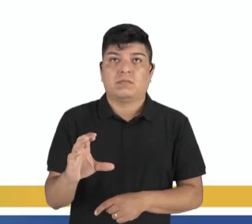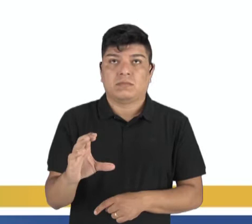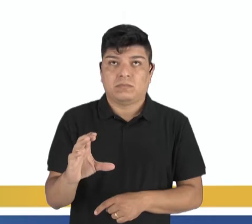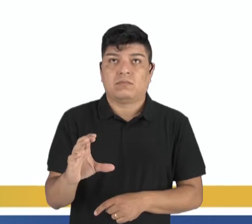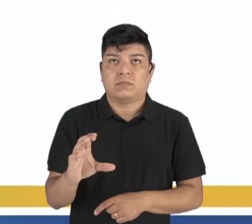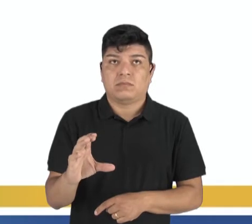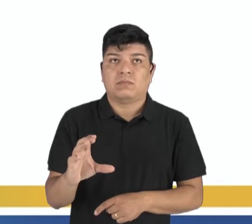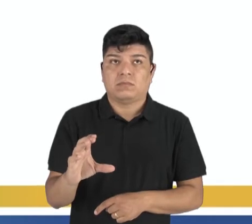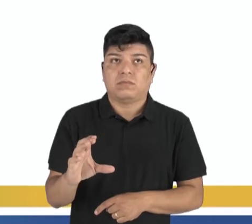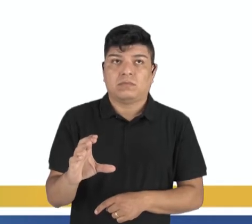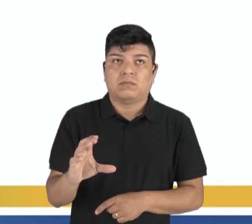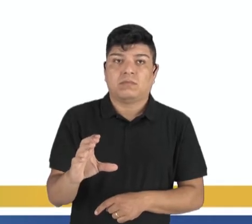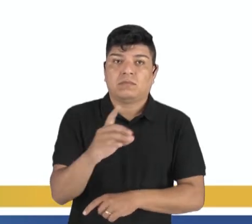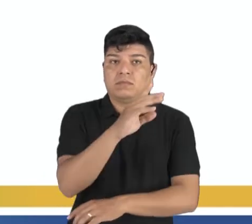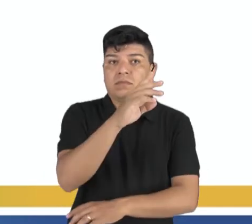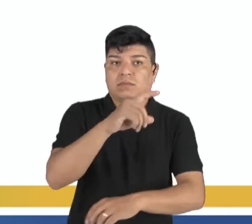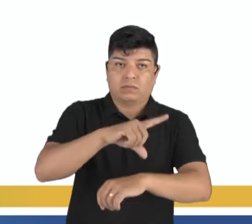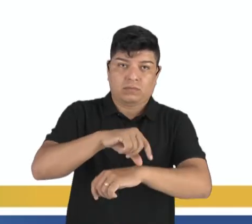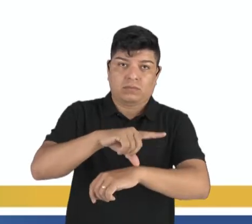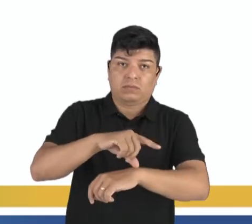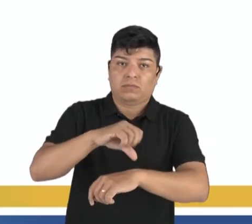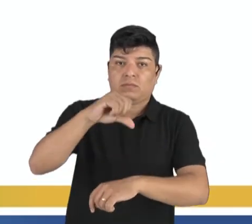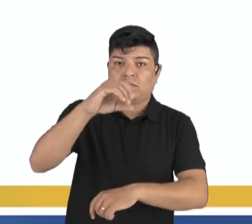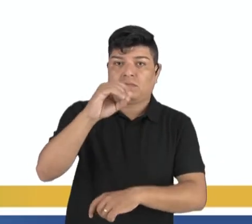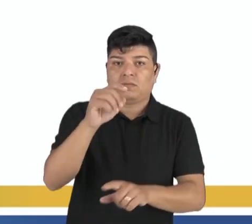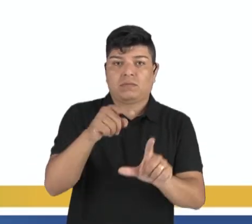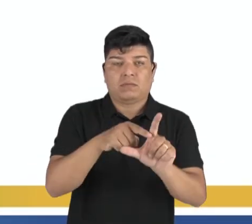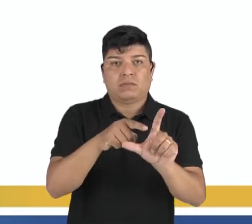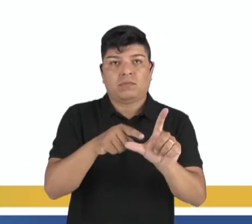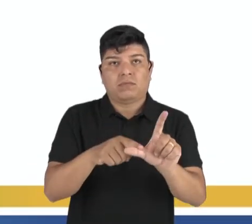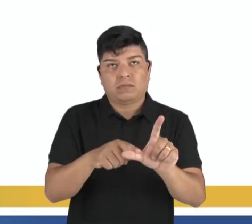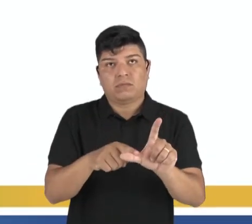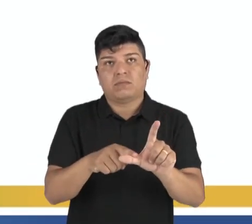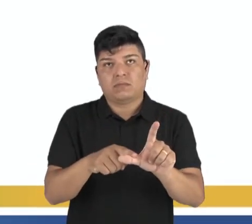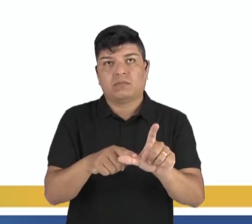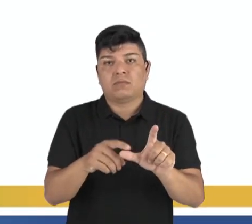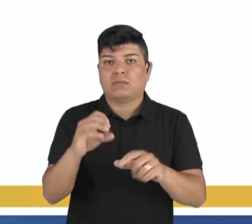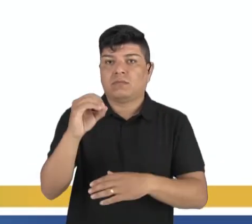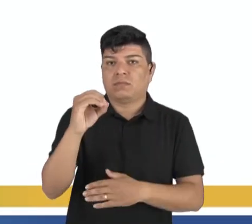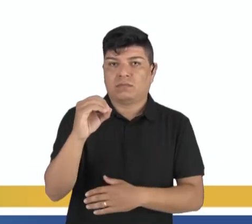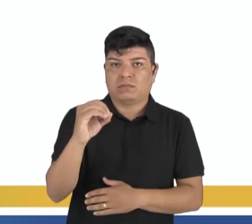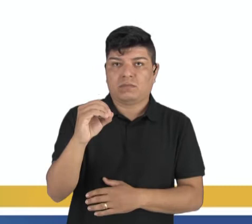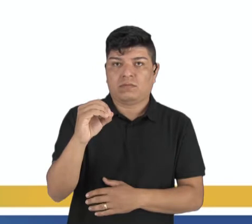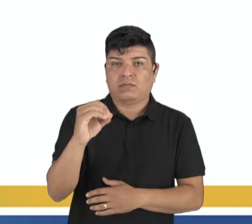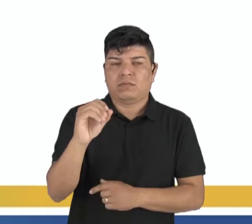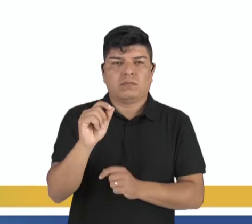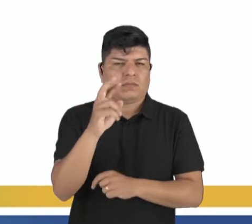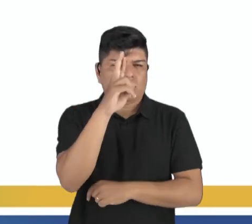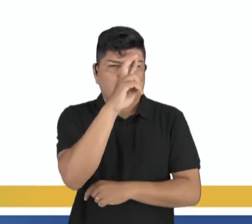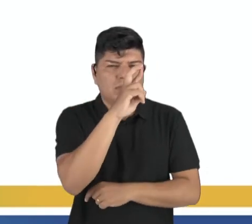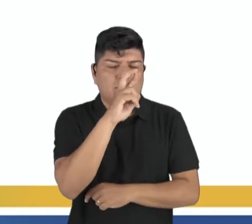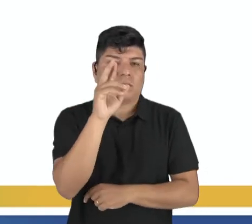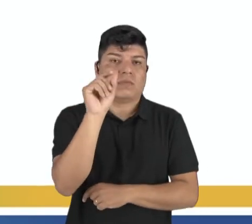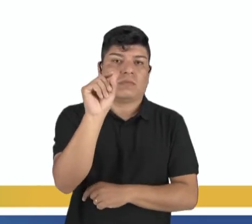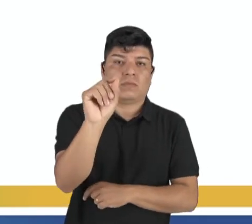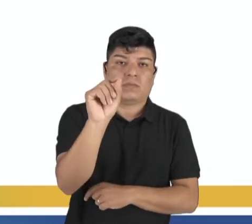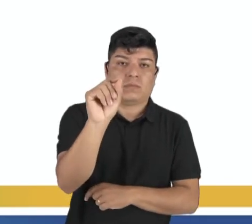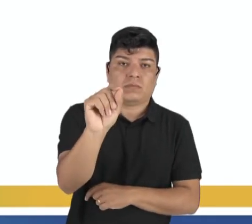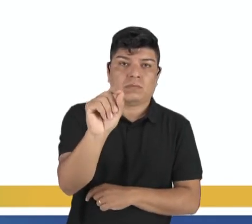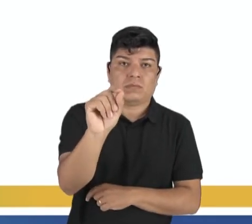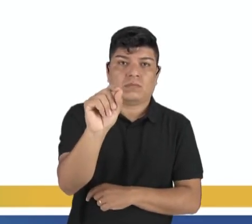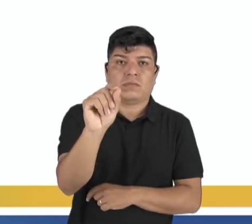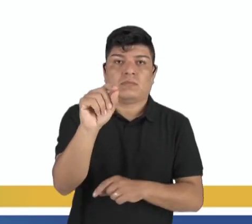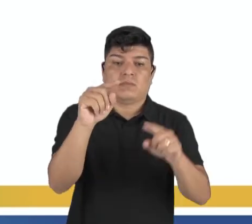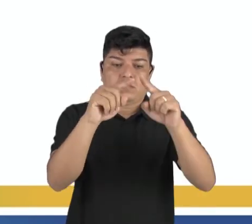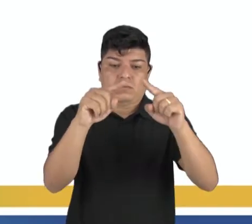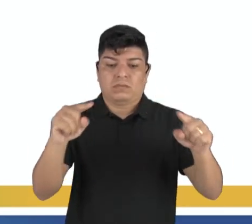sentido horário sentido dos Ponteiros do relógio de 90 graus ao redor do ponto ó e aí que que nós podemos observar o meu